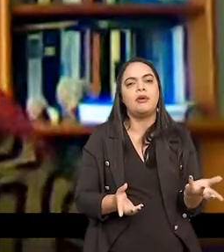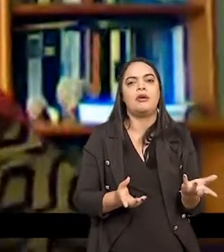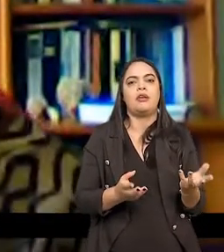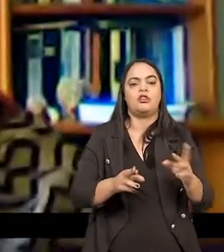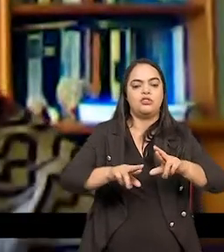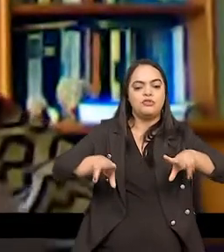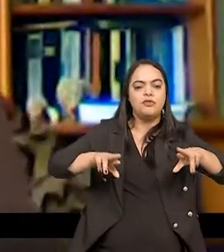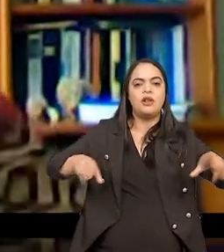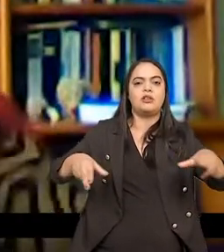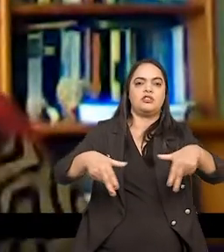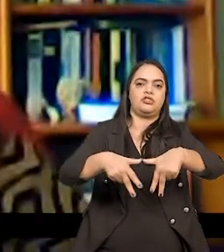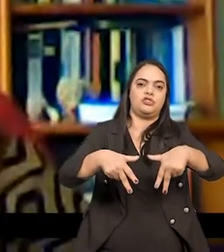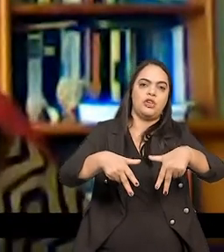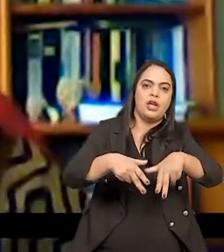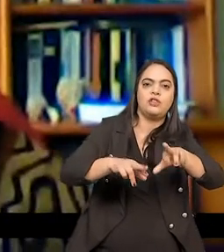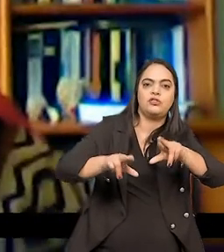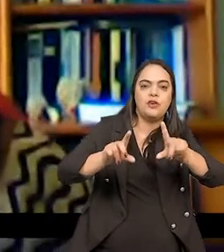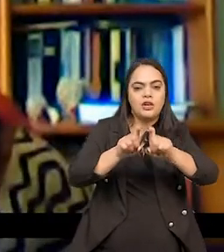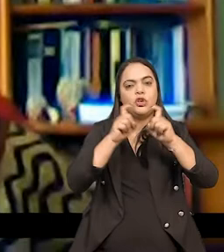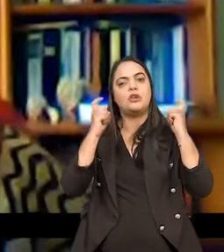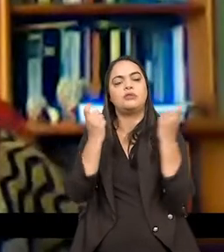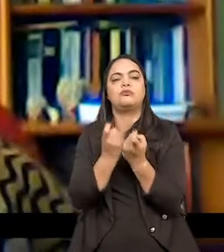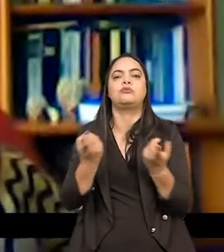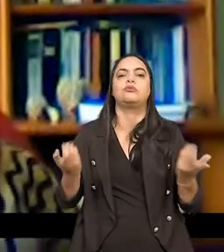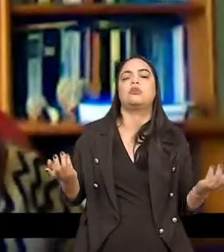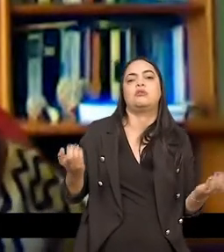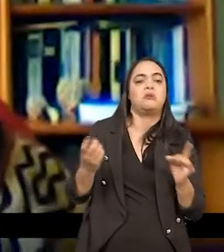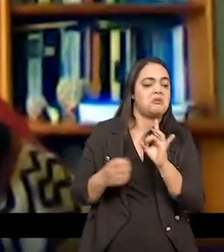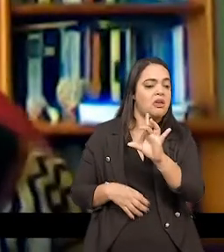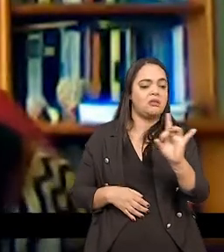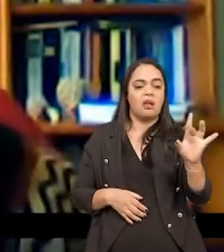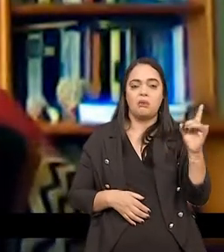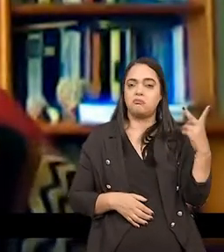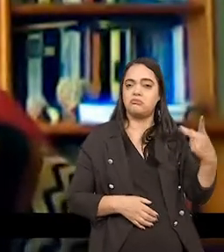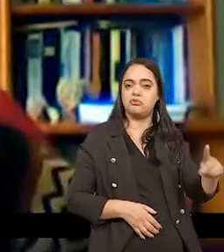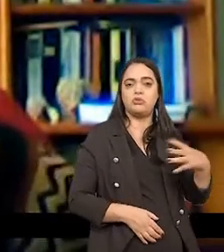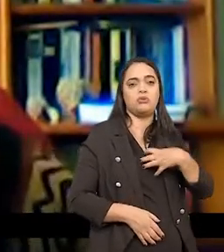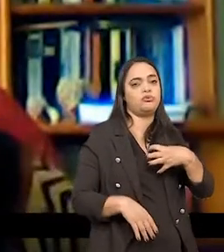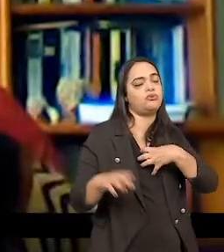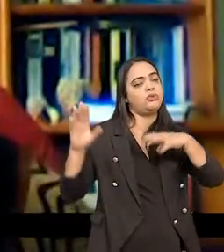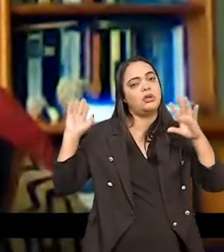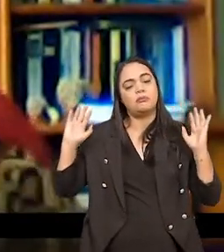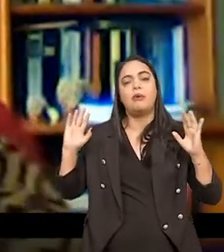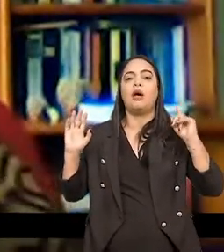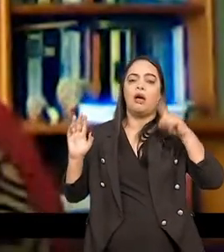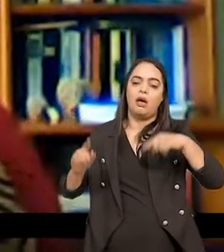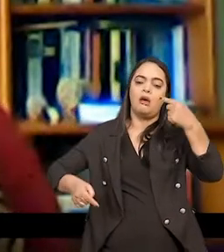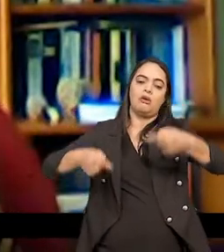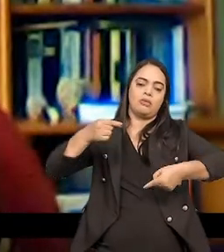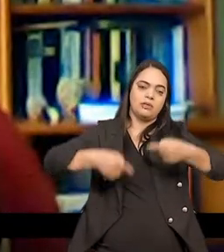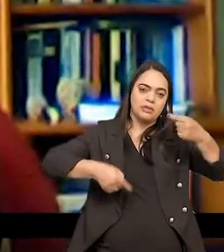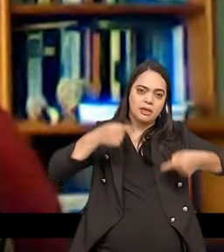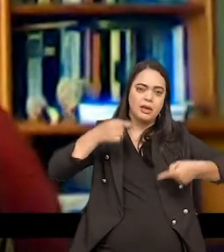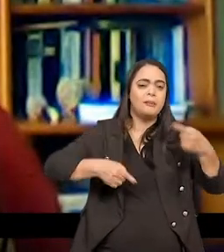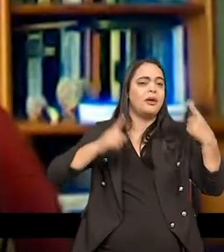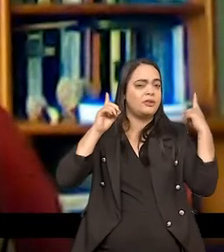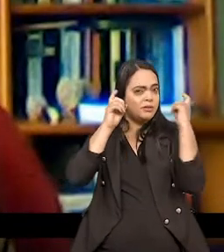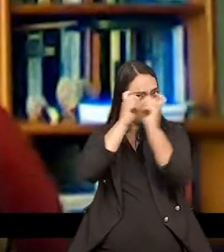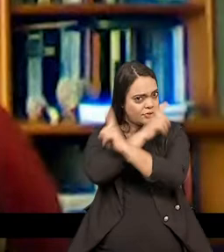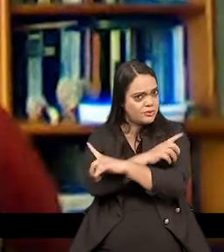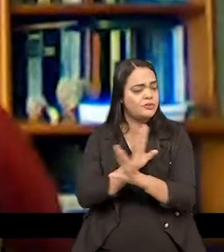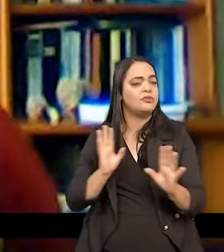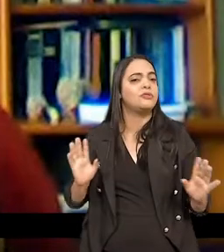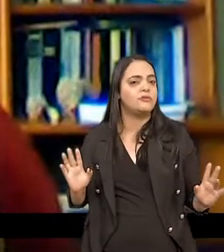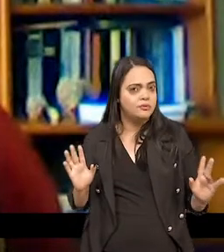gênero, de sexualidades e tal, né? E cada um na sua especificidade. Mas é um debate ainda muito espinhoso. Por exemplo, os